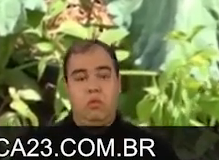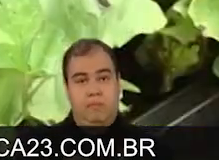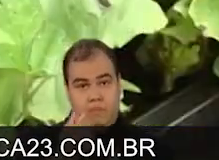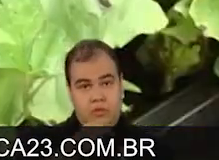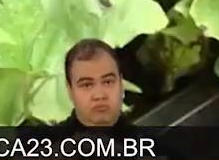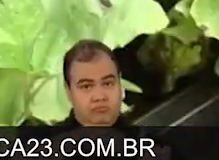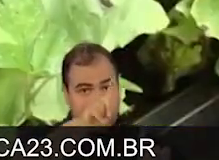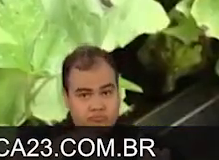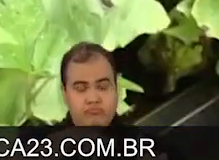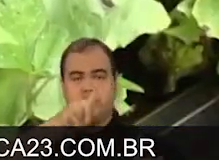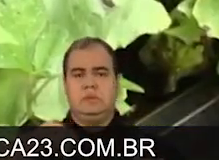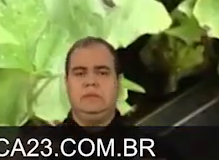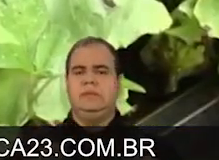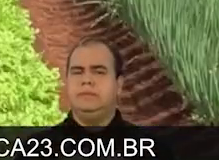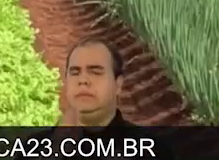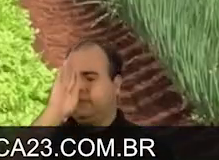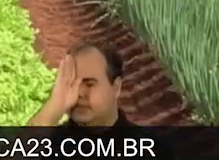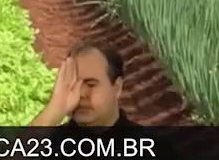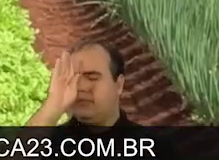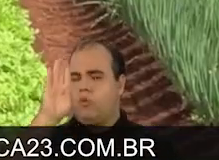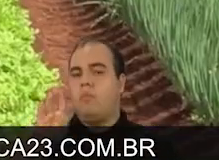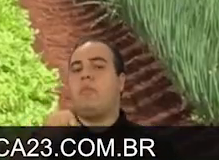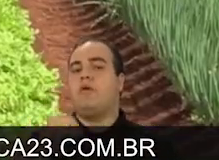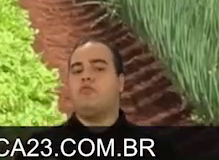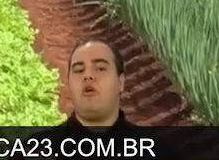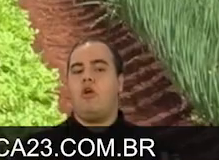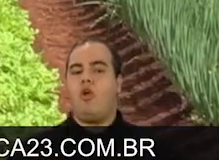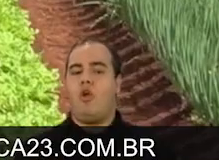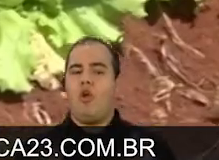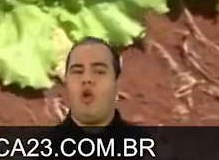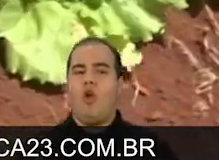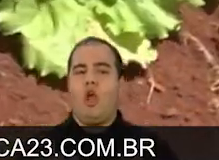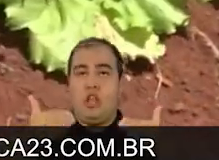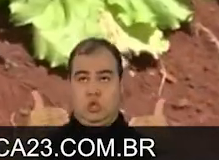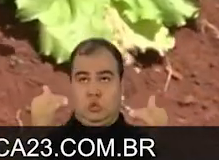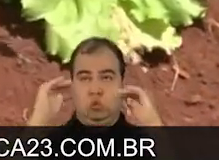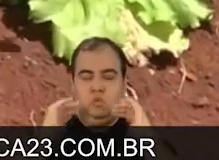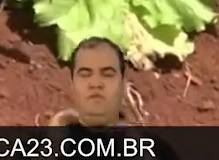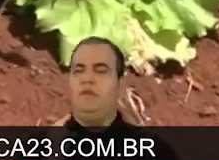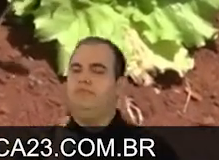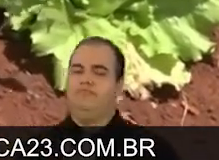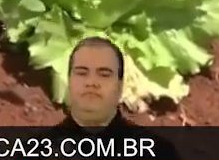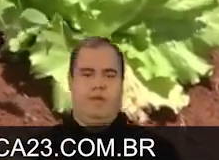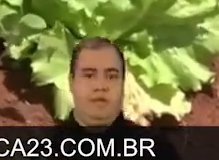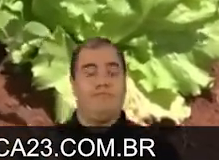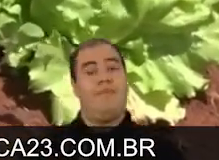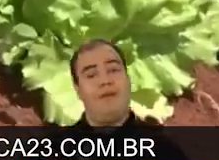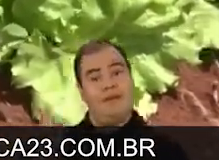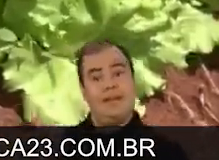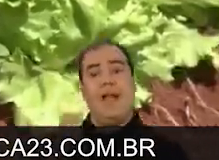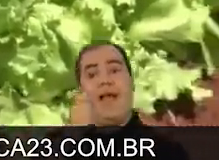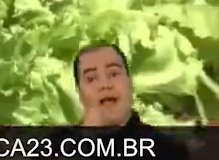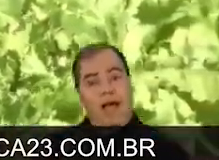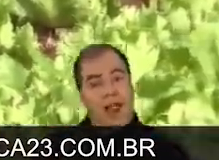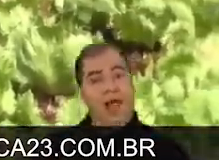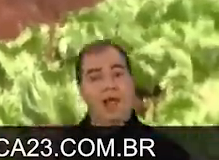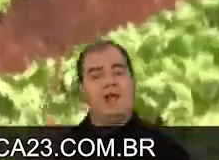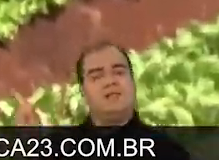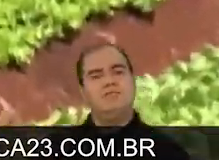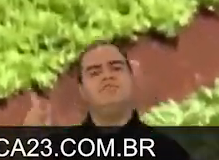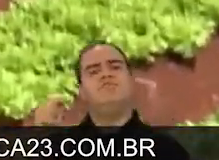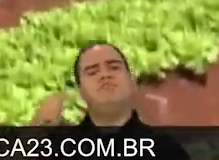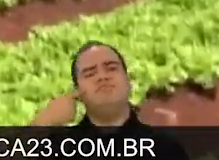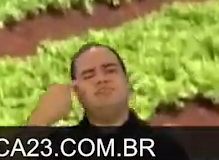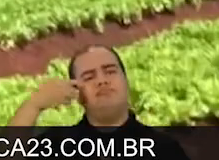produtos, principalmente os cultivados nas hortas sem estufa. Esse produtor rural de Araras, que há 8 anos cultiva